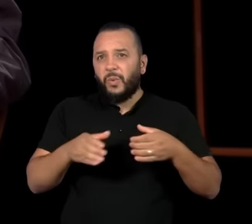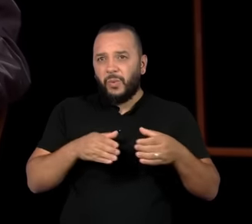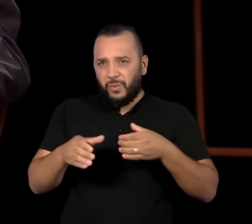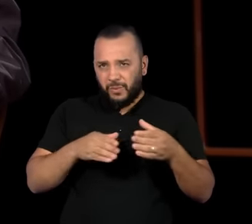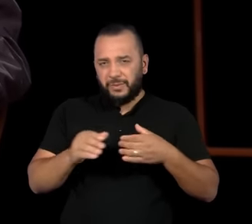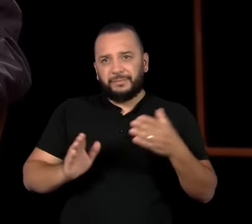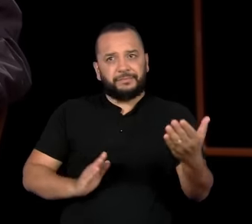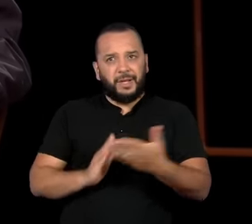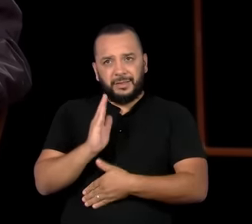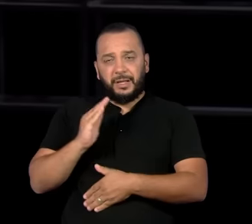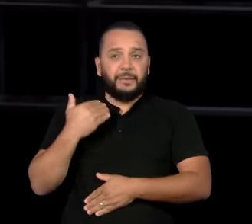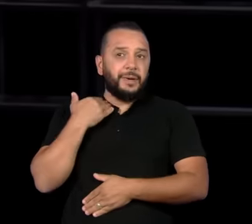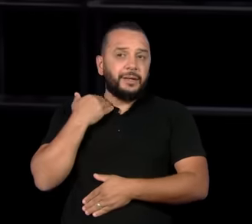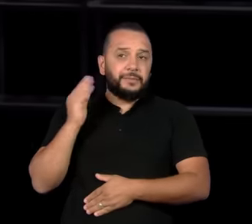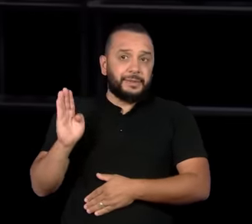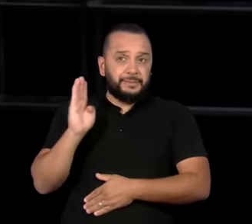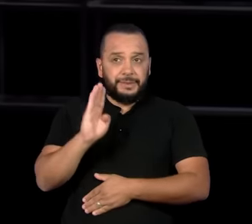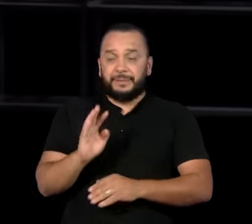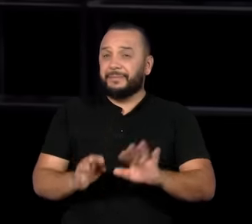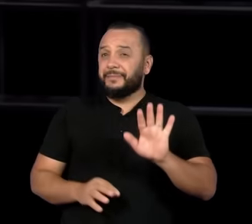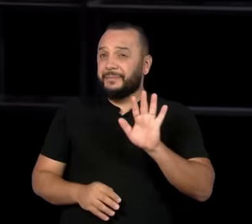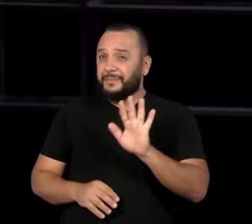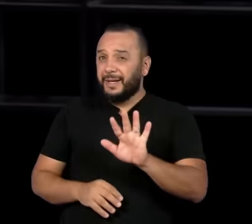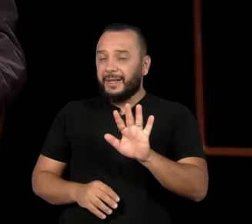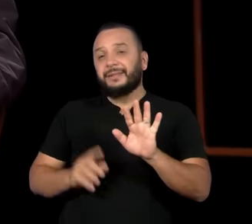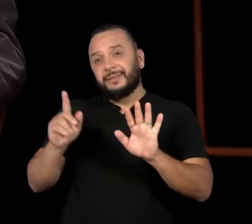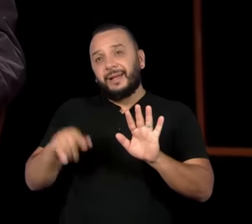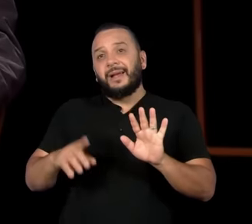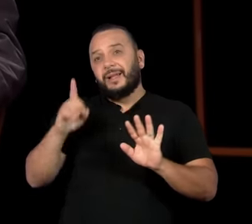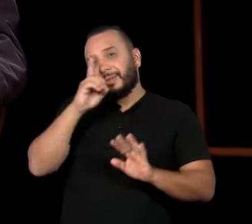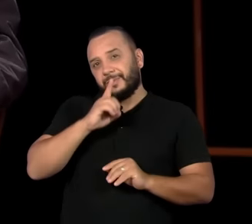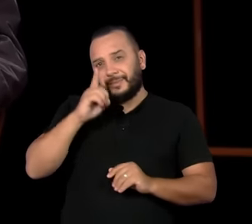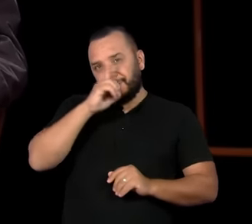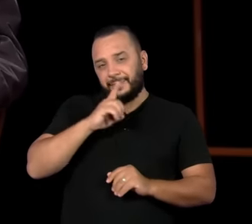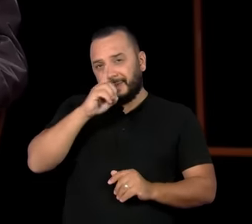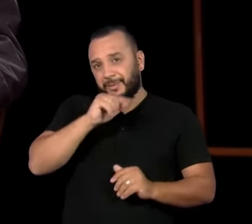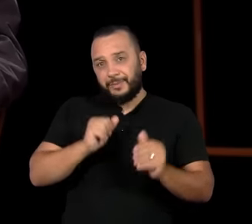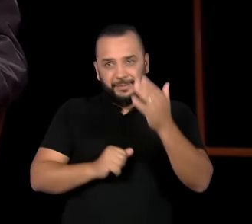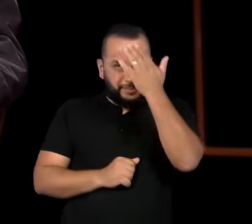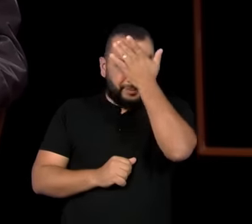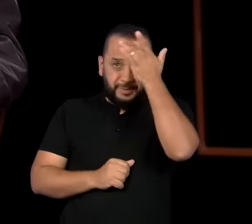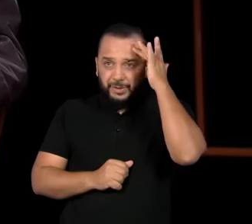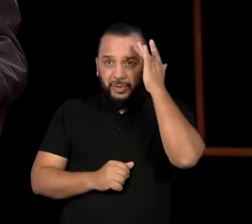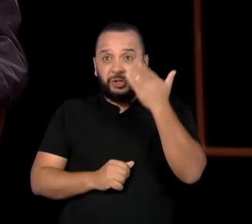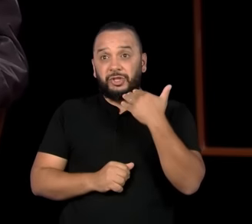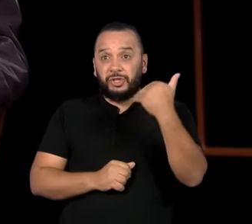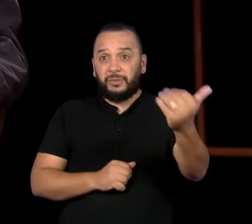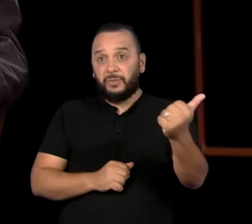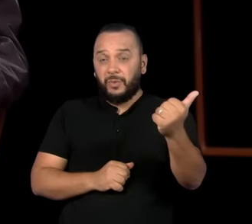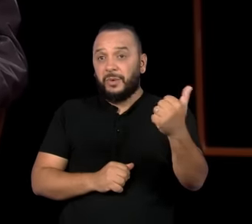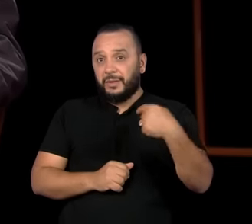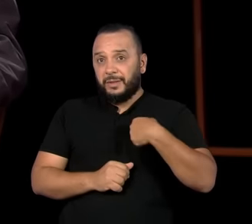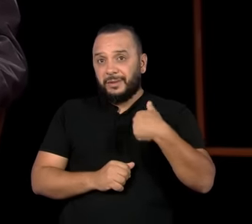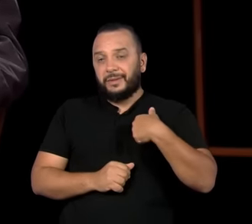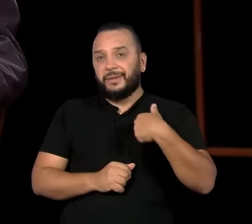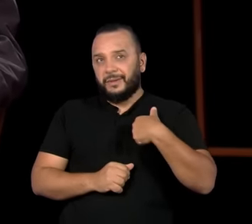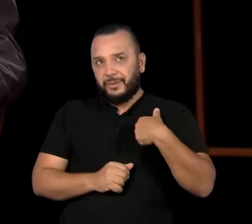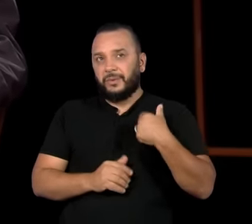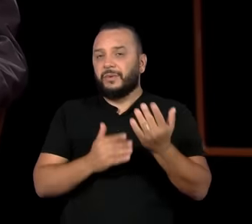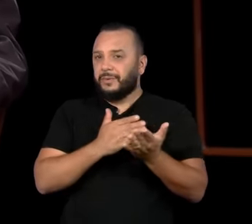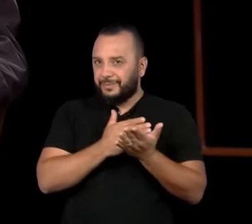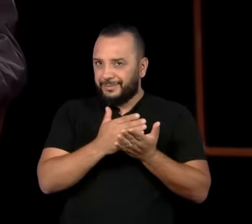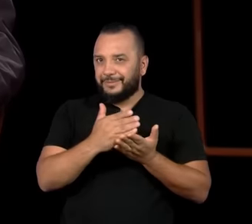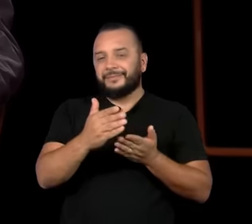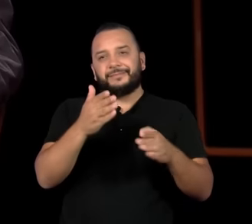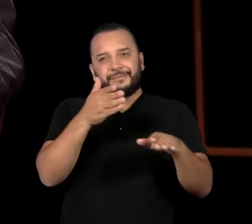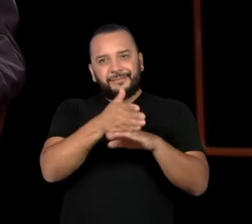Brasil. Mas nesse exato dia, que era um domingo, eu fui chamado para fazer uma participação, começar uma participação